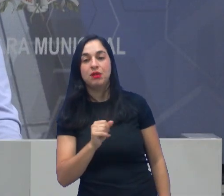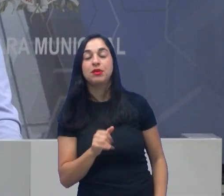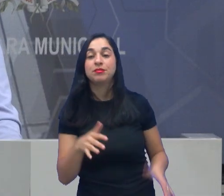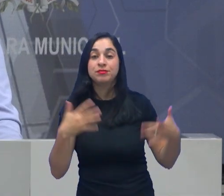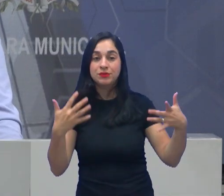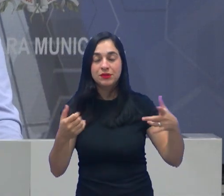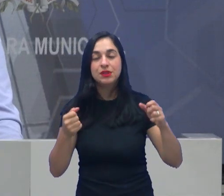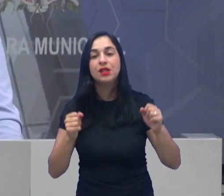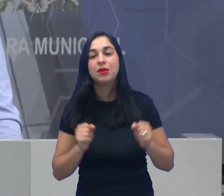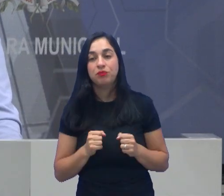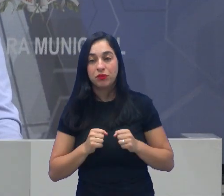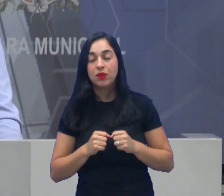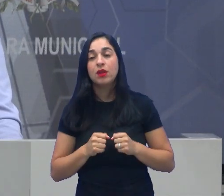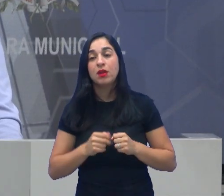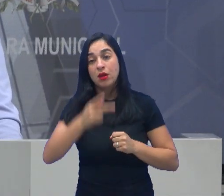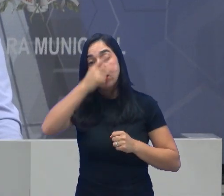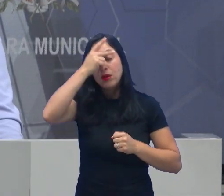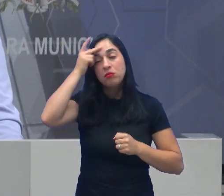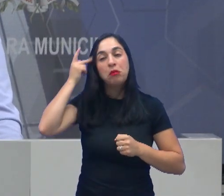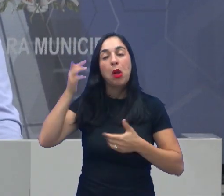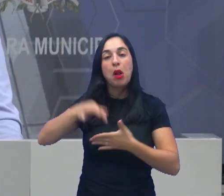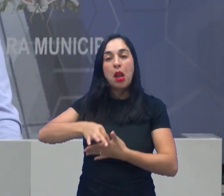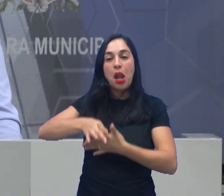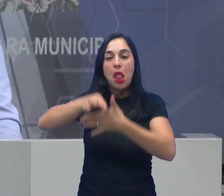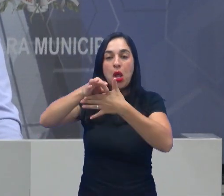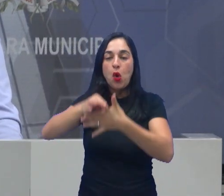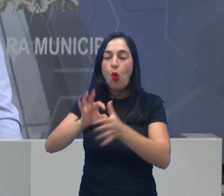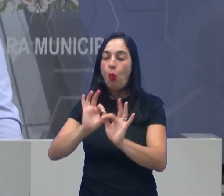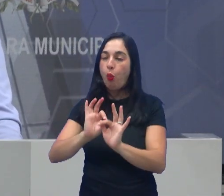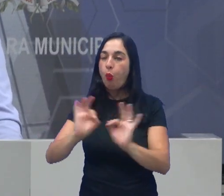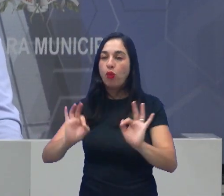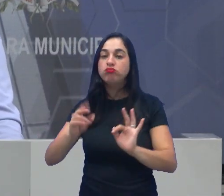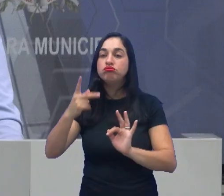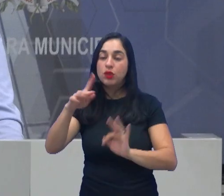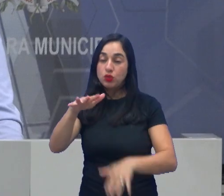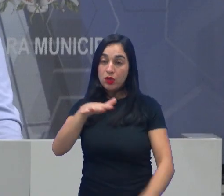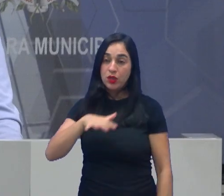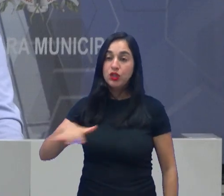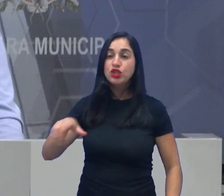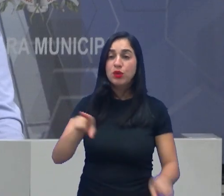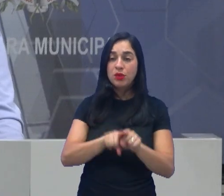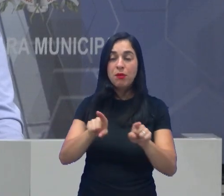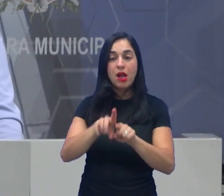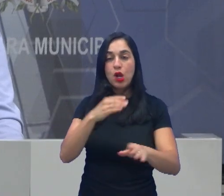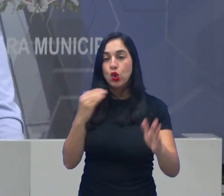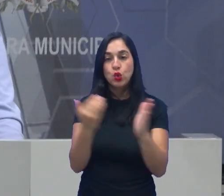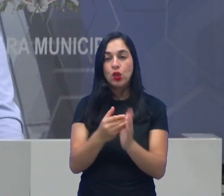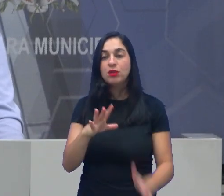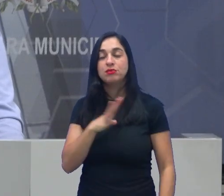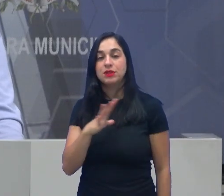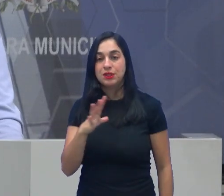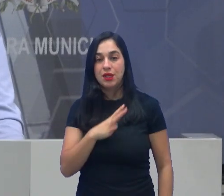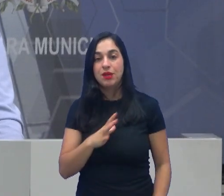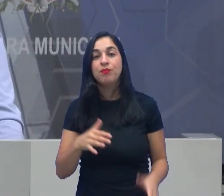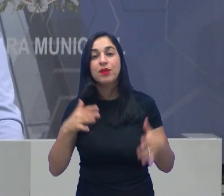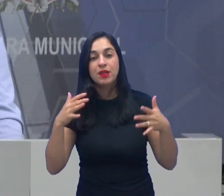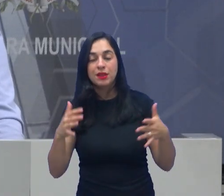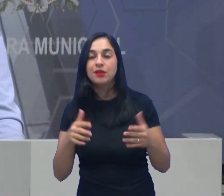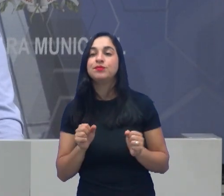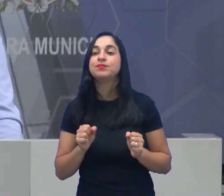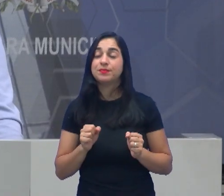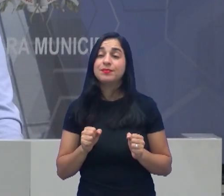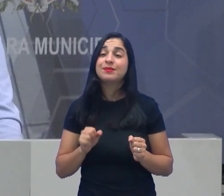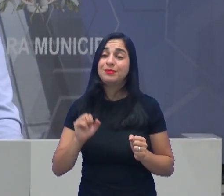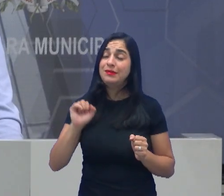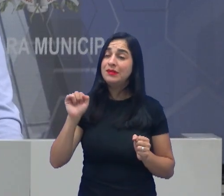grande liderança, sem dúvida, não só da sua região, mas da cidade toda. E pegando o gancho que sim,